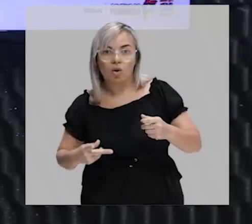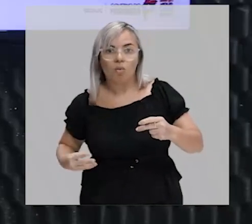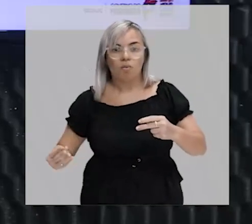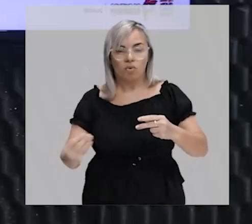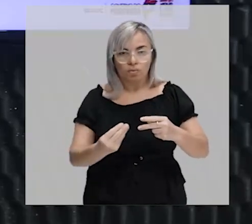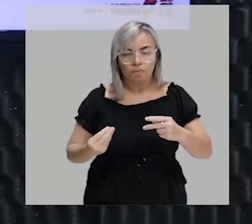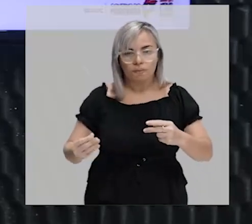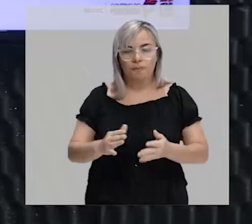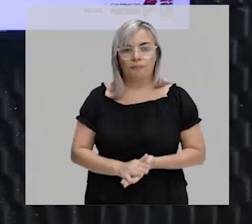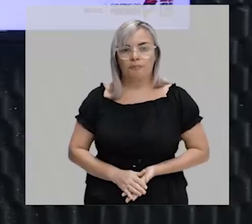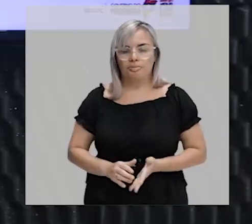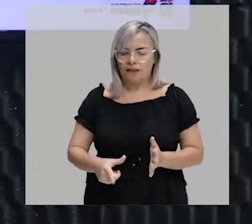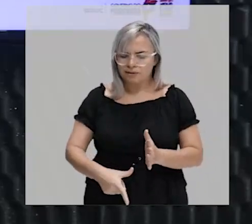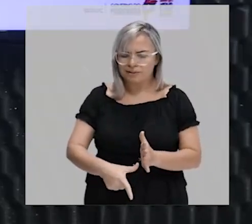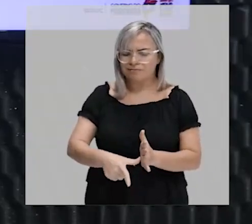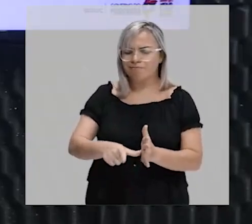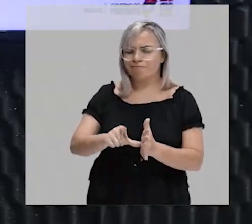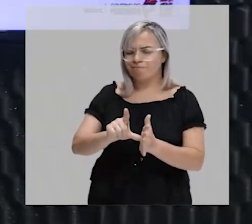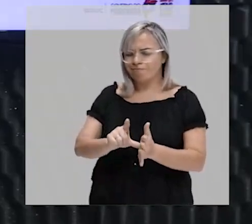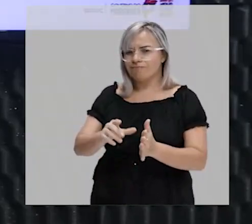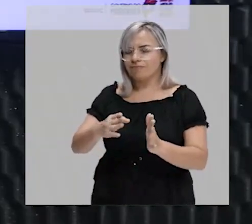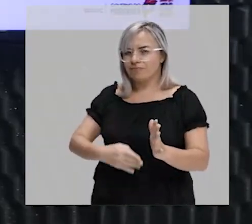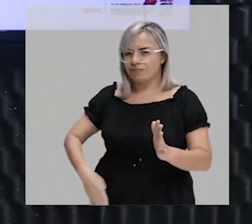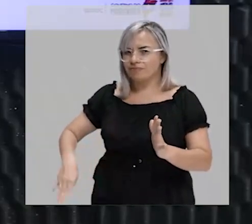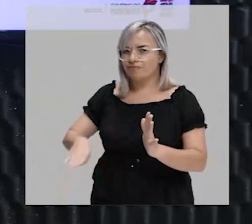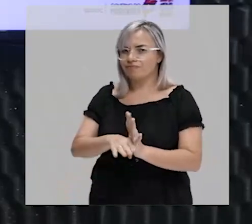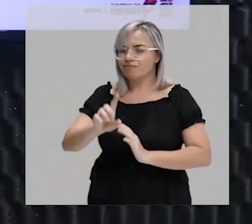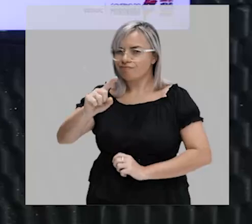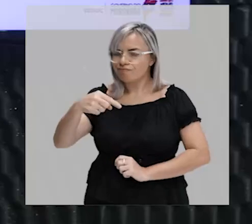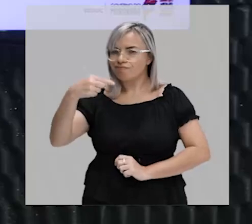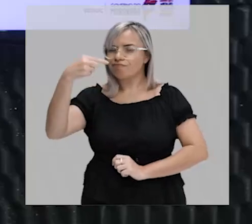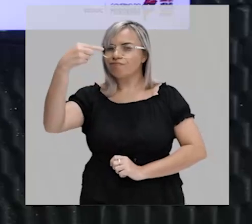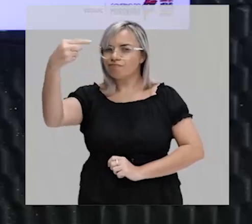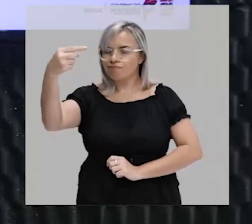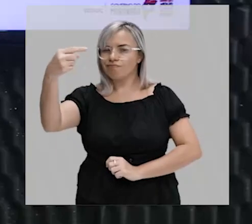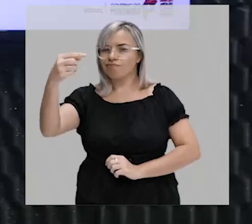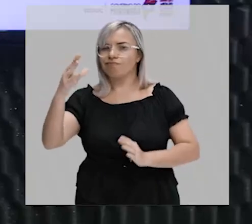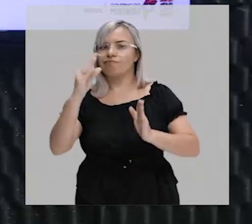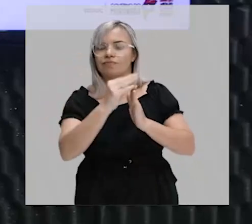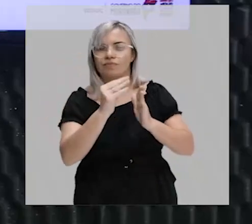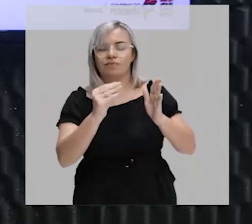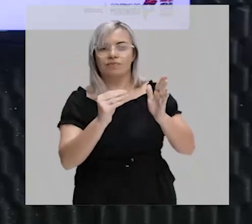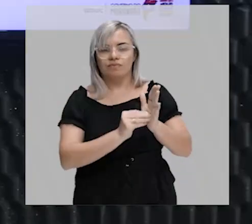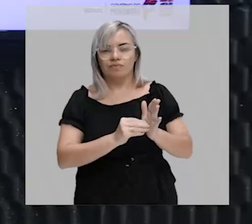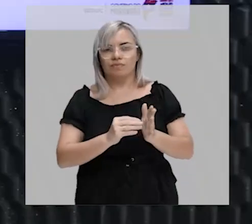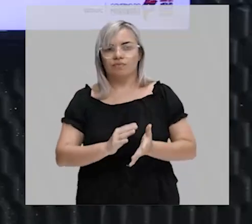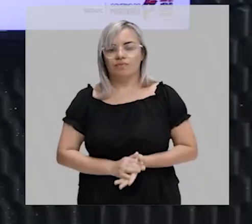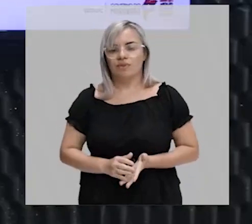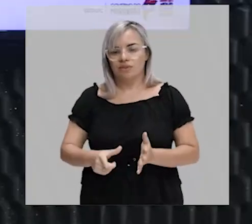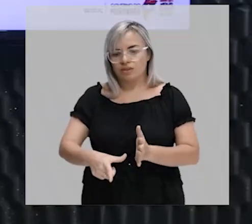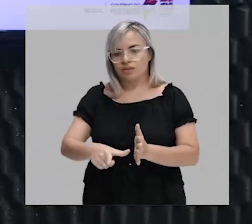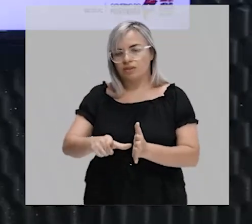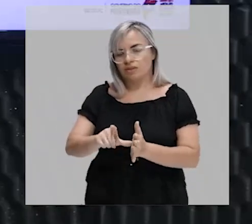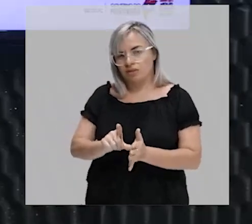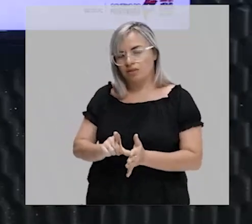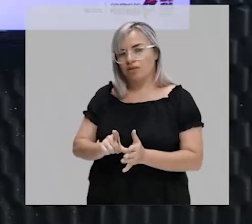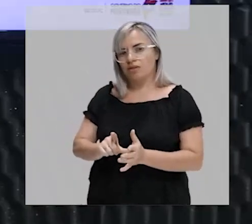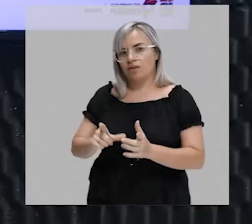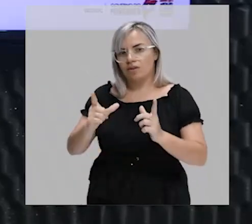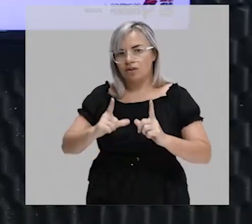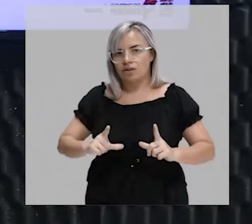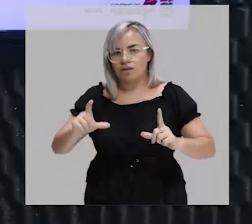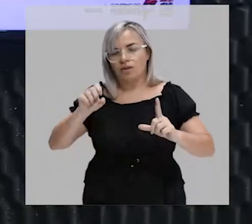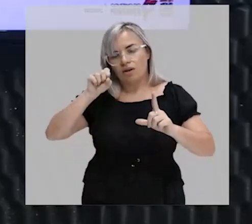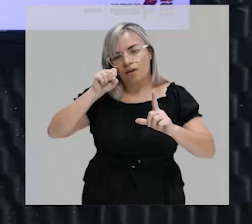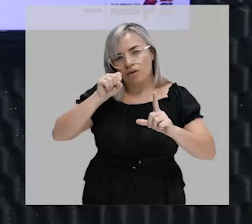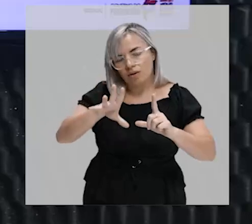antes de nós chegarmos a essa próxima etapa, essa próxima aula, eu vou voltar um slide aqui para vocês, só para a